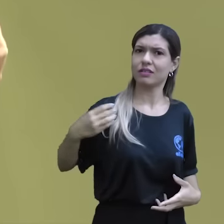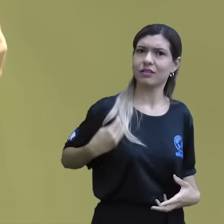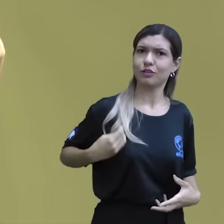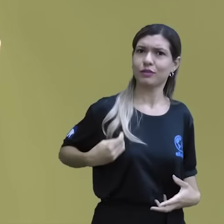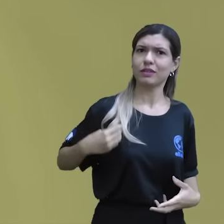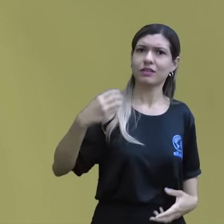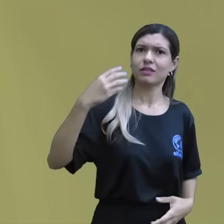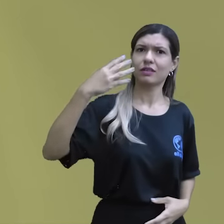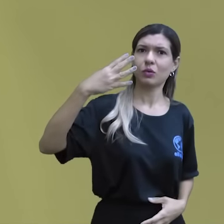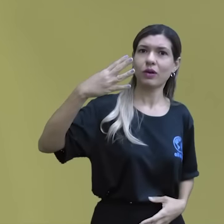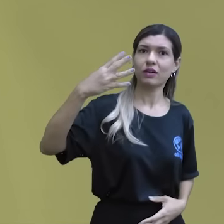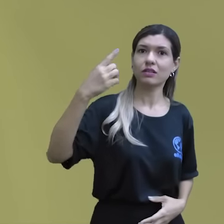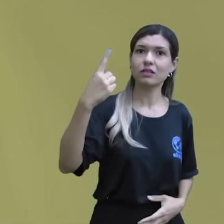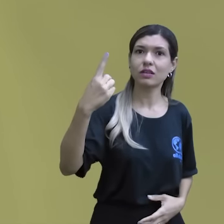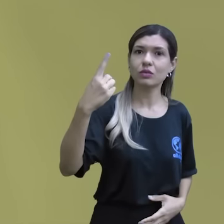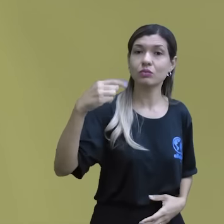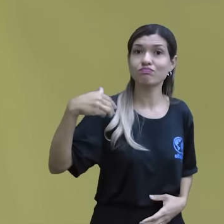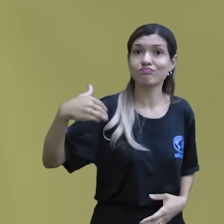5 romances importantes.